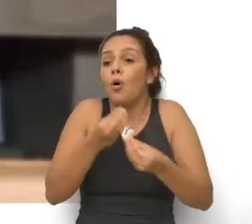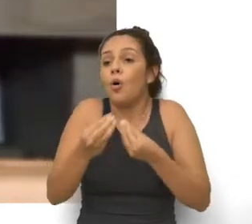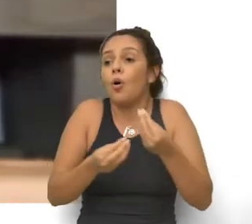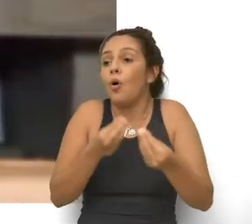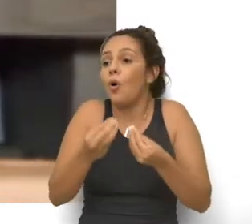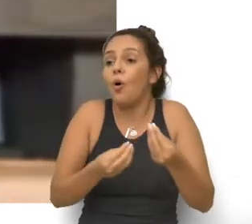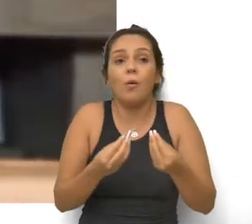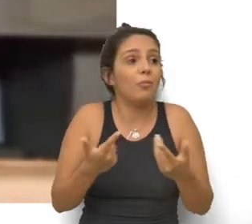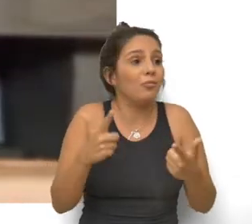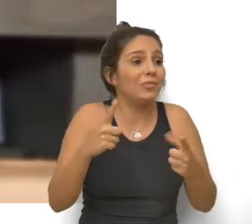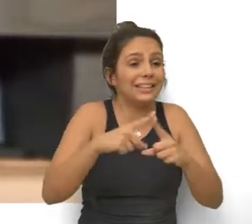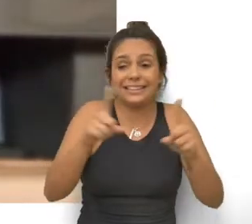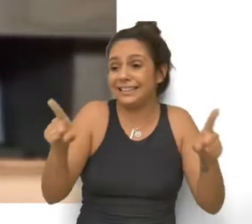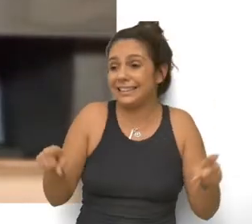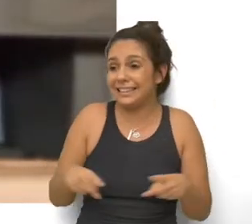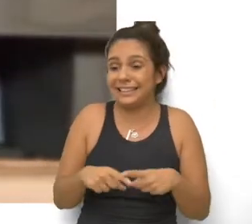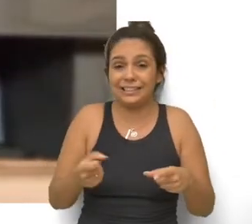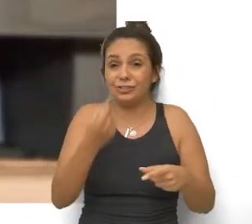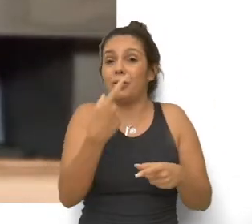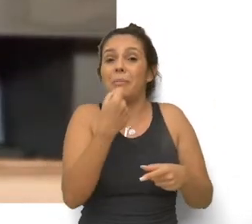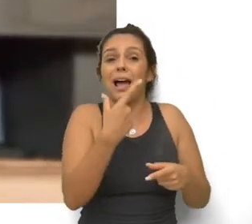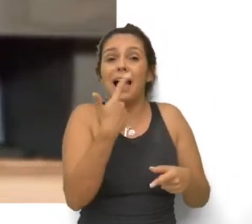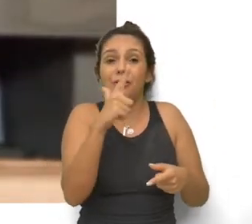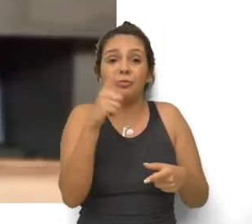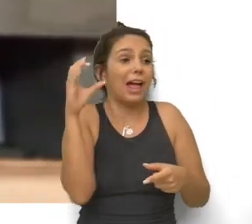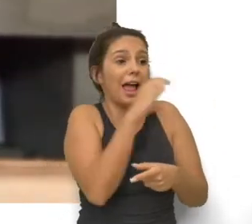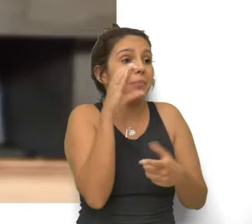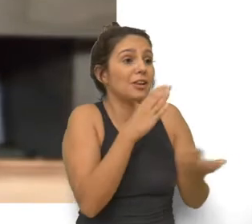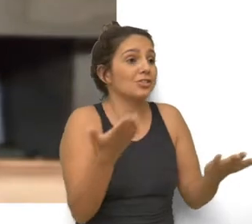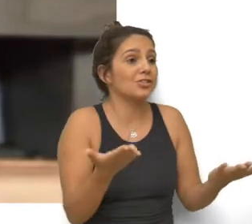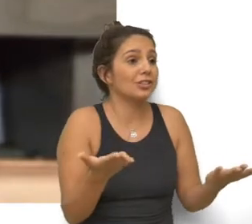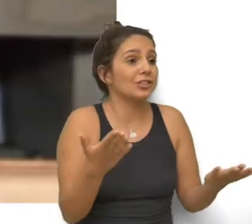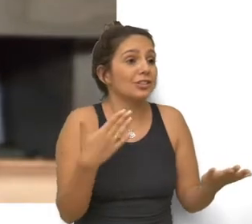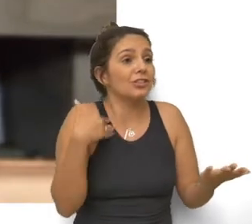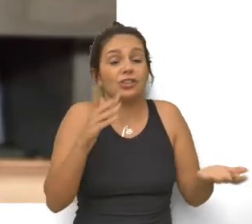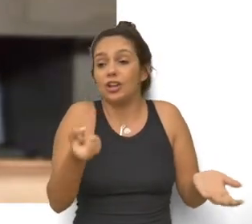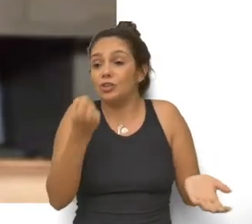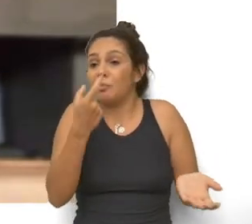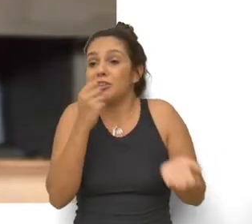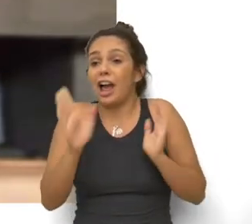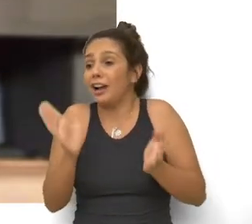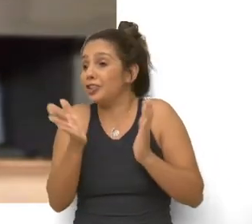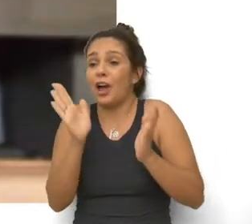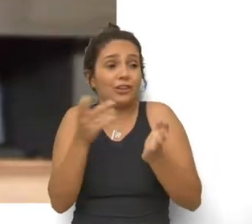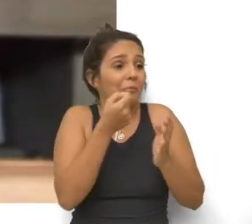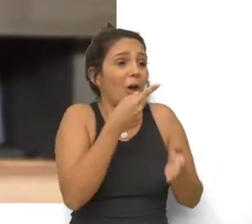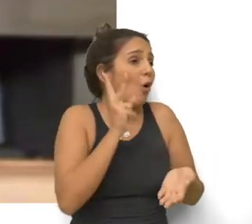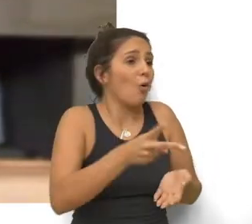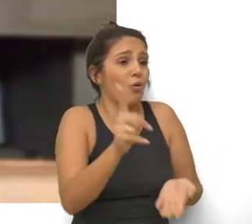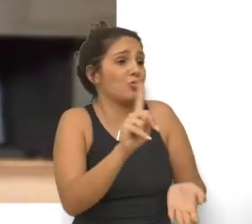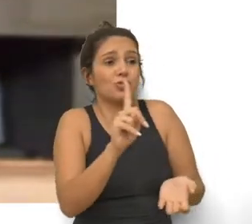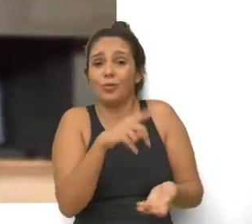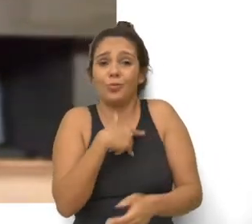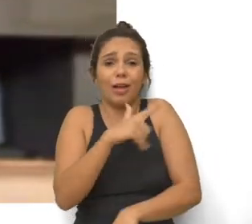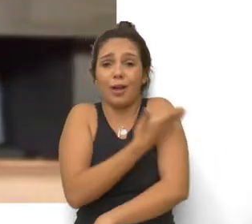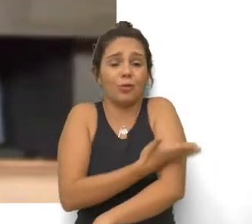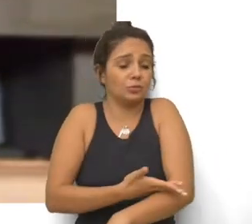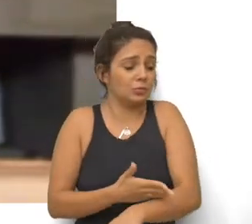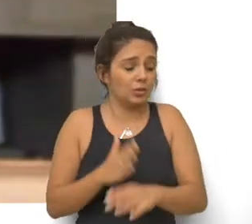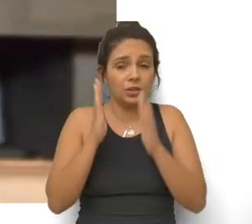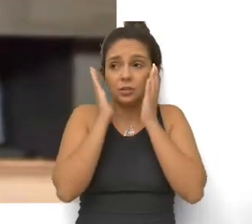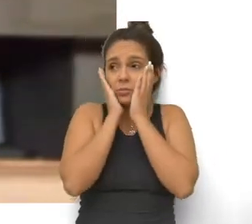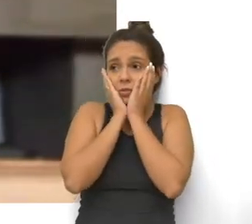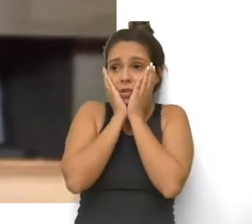Meio centímetro cúbico de adrenalina para tomar em caso de emergência? Mas eu já tô tomando 8, não tá melhorando nada. Ai,